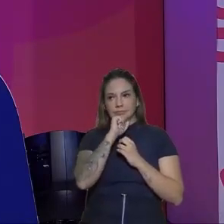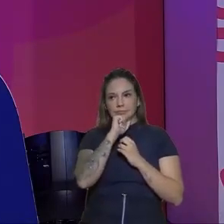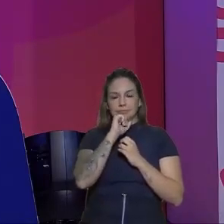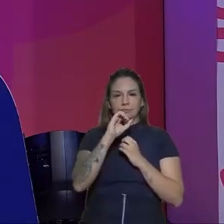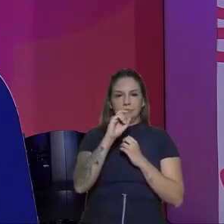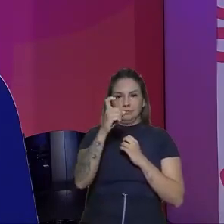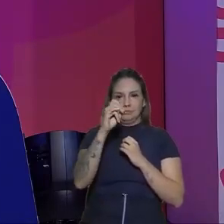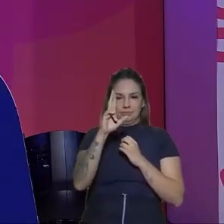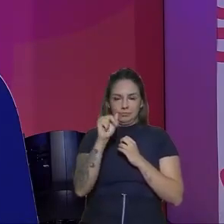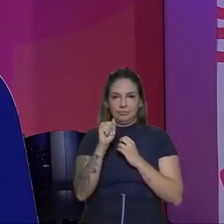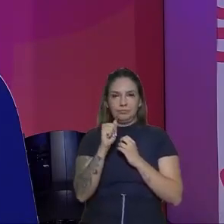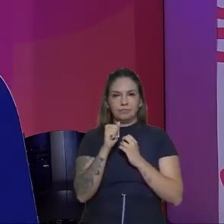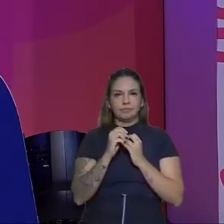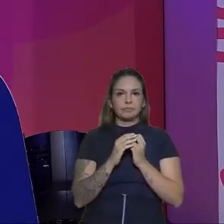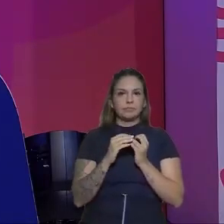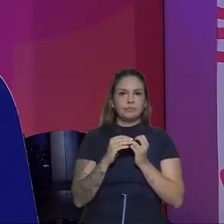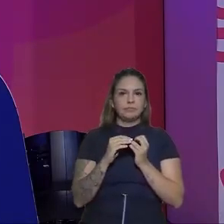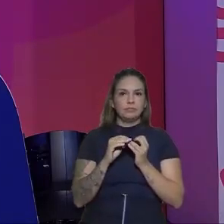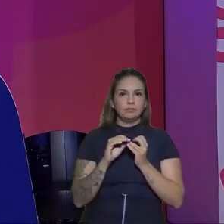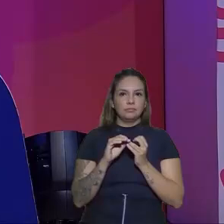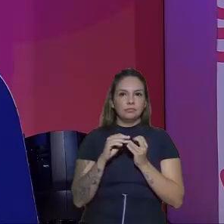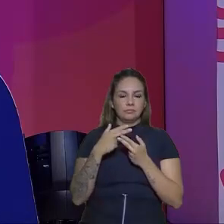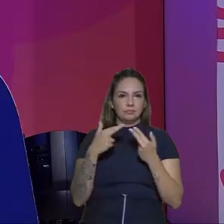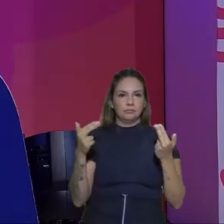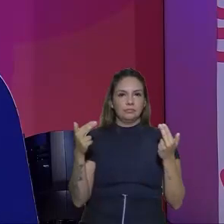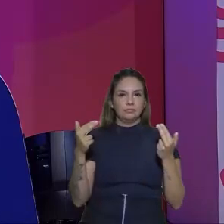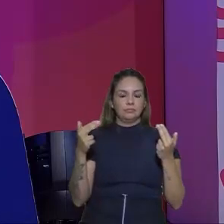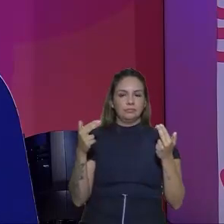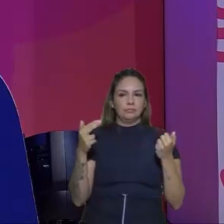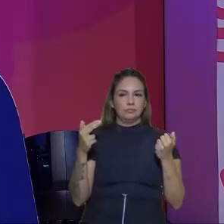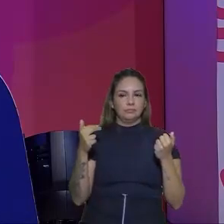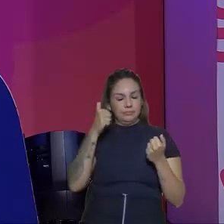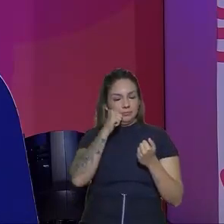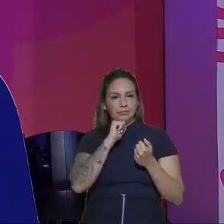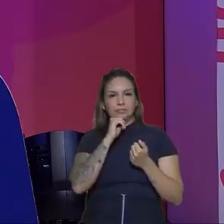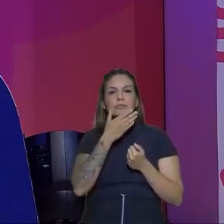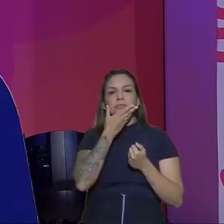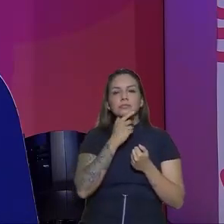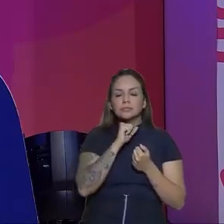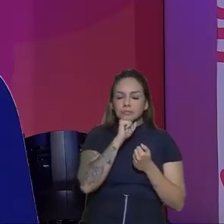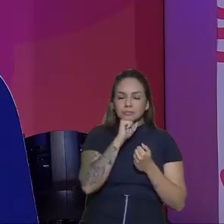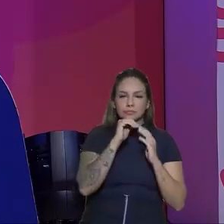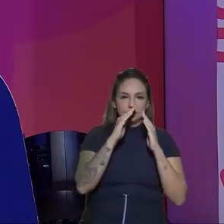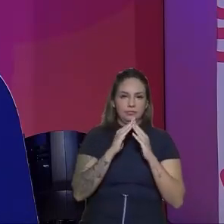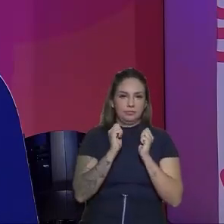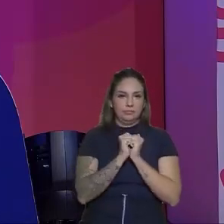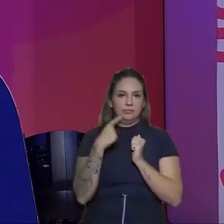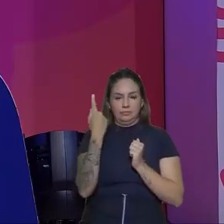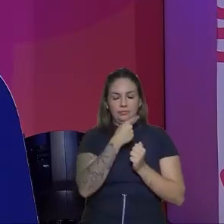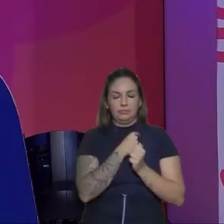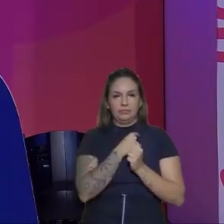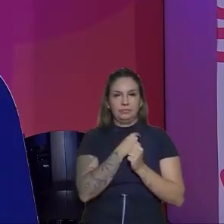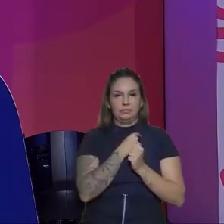do Batuque, né, era uma coisa. A mãe do pai, que morava com a